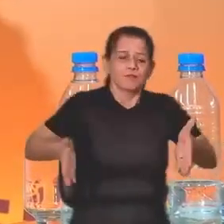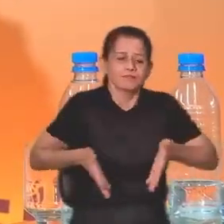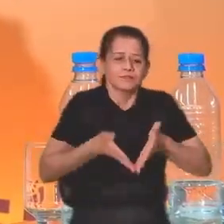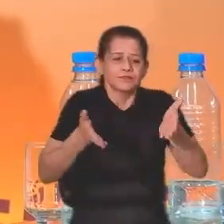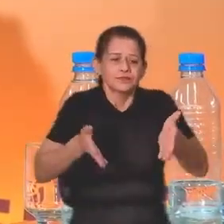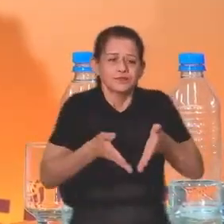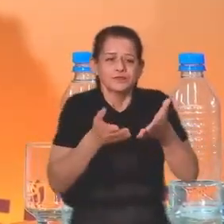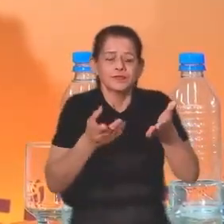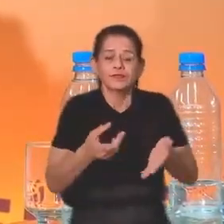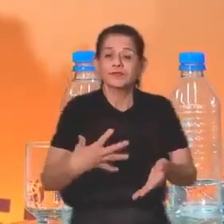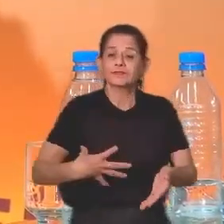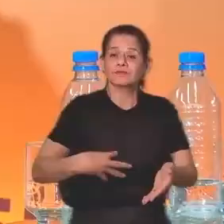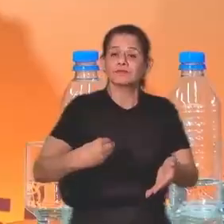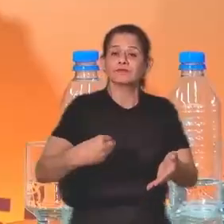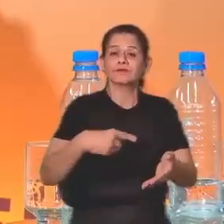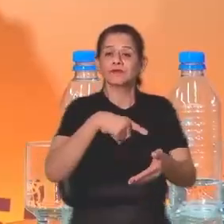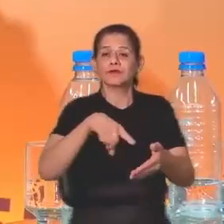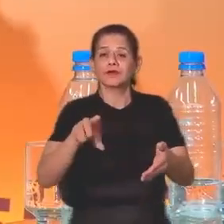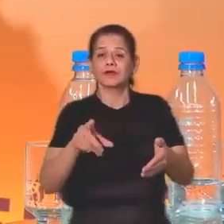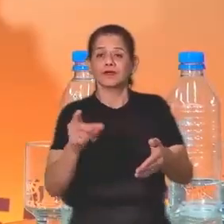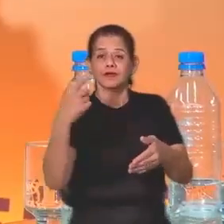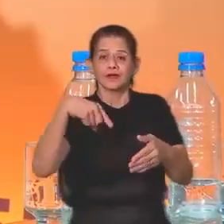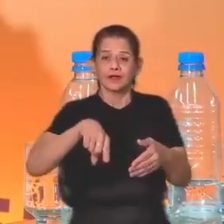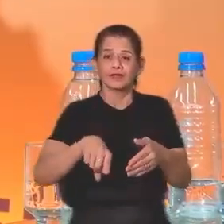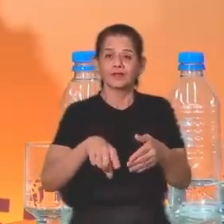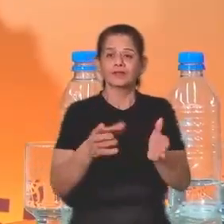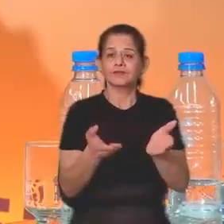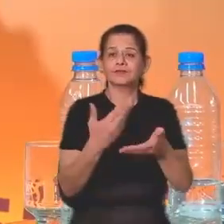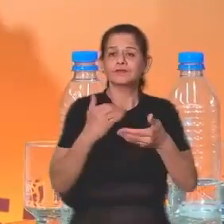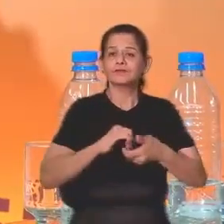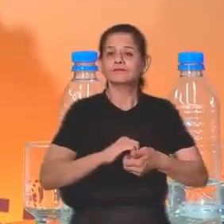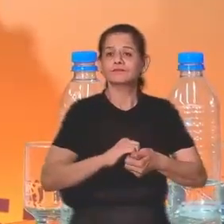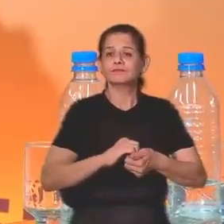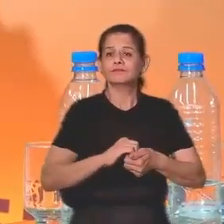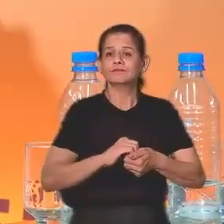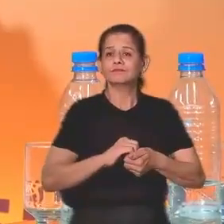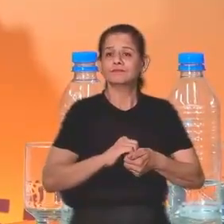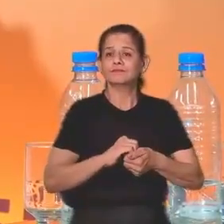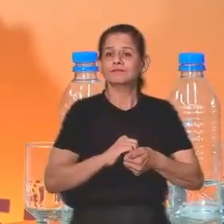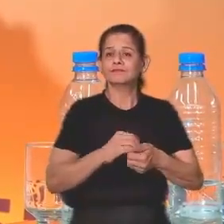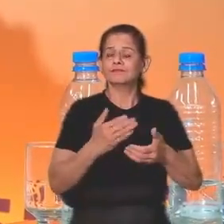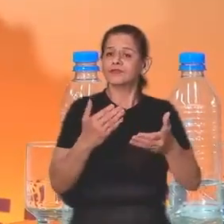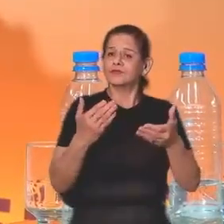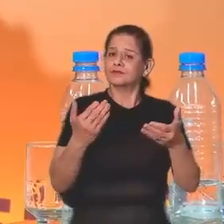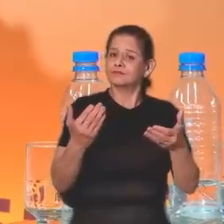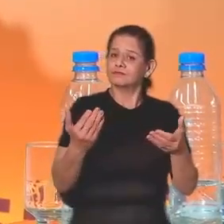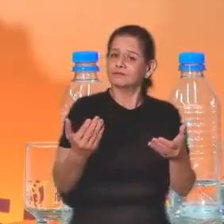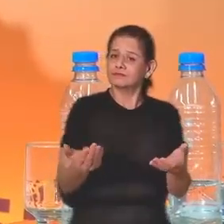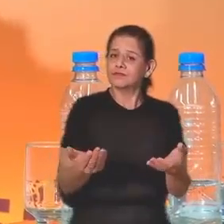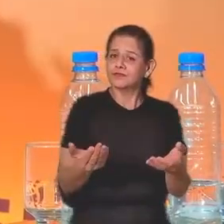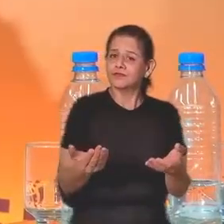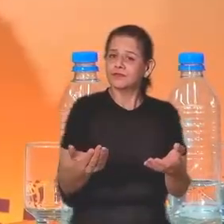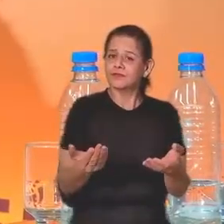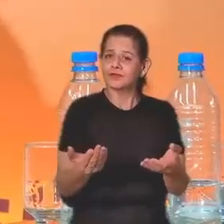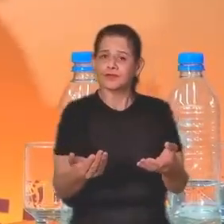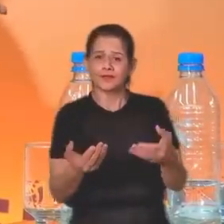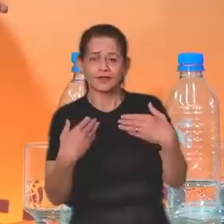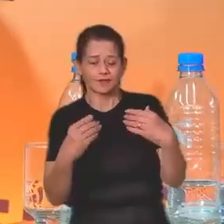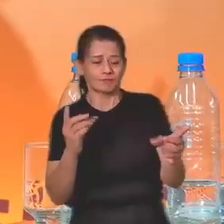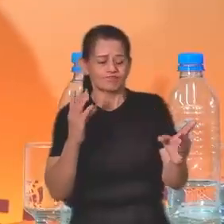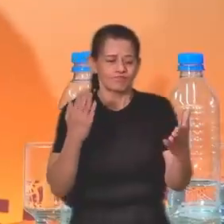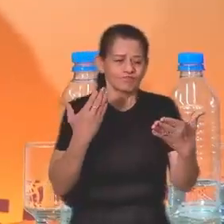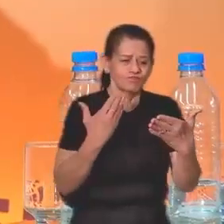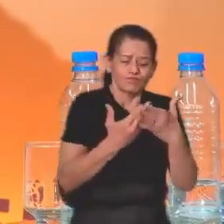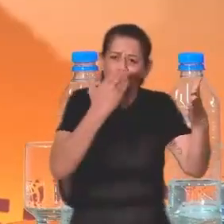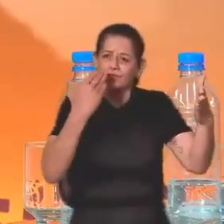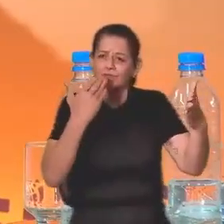também. Esse FLI, como eu havia dito antes, ele me deu um choque de realidade,